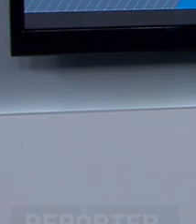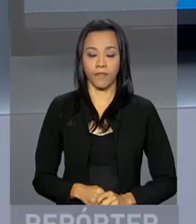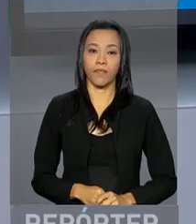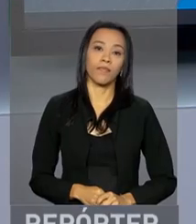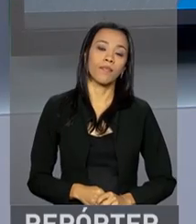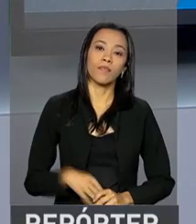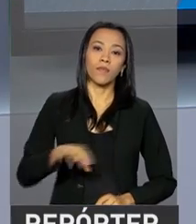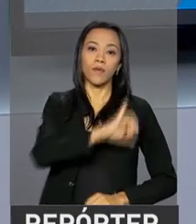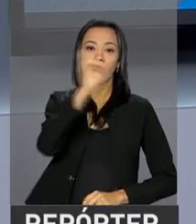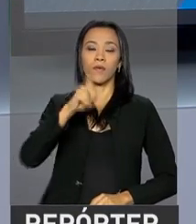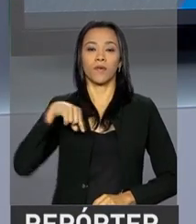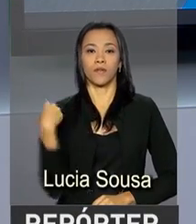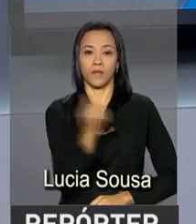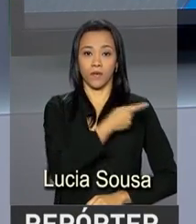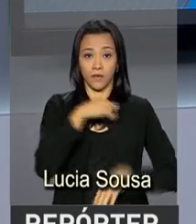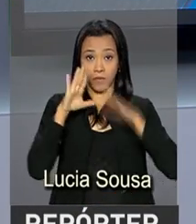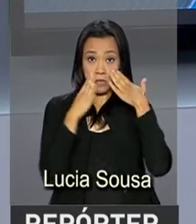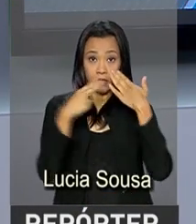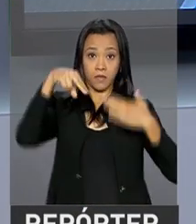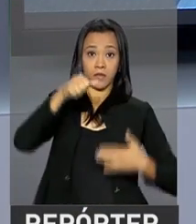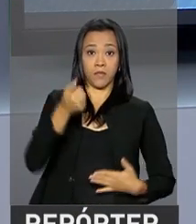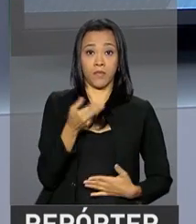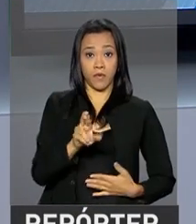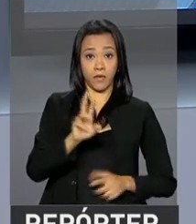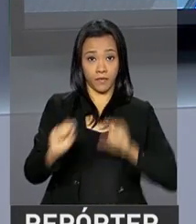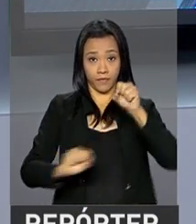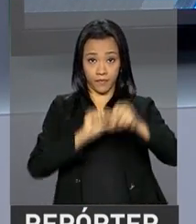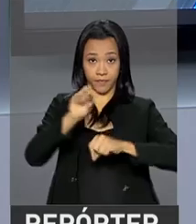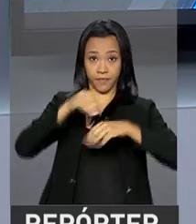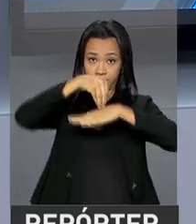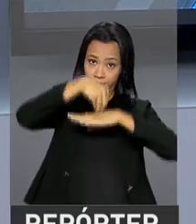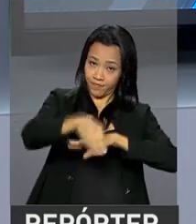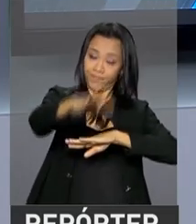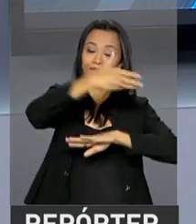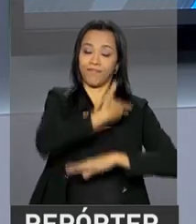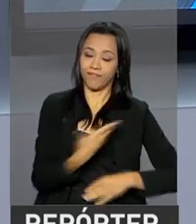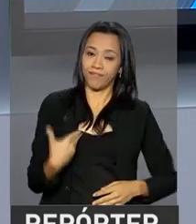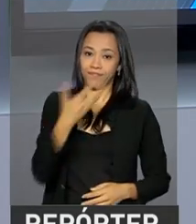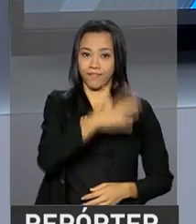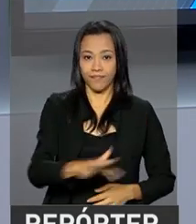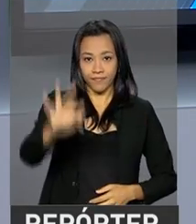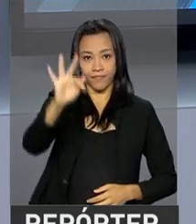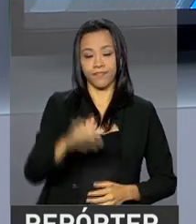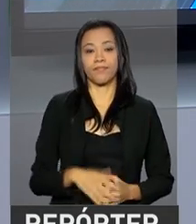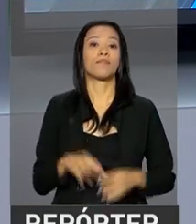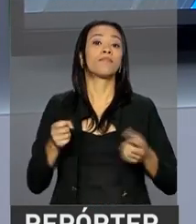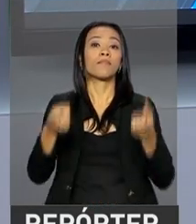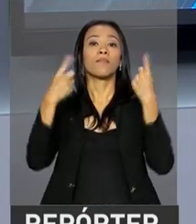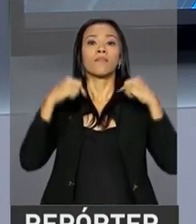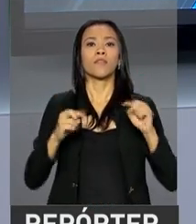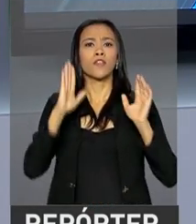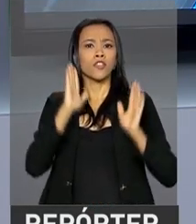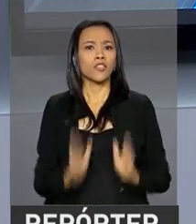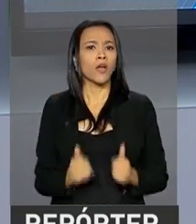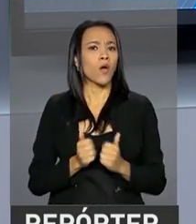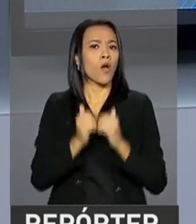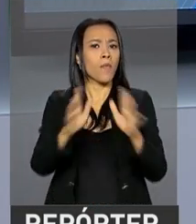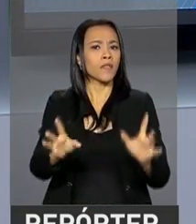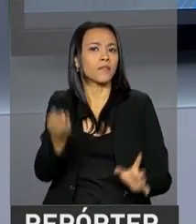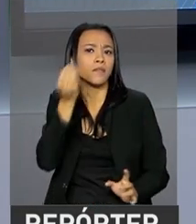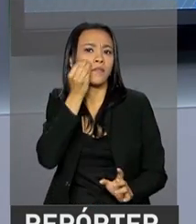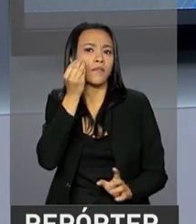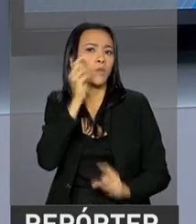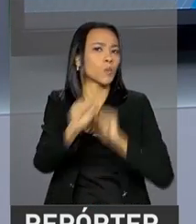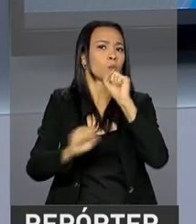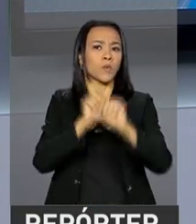Olá estamos de volta com o repórter NBR trazendo para você as notícias do governo federal começaram os testes com o